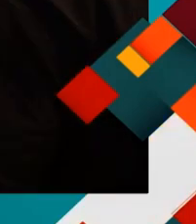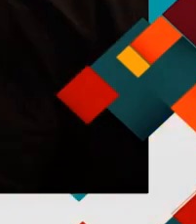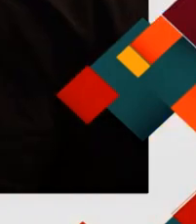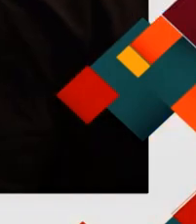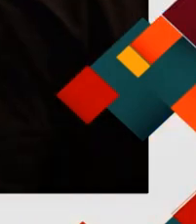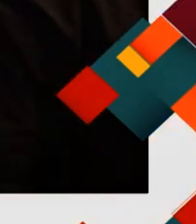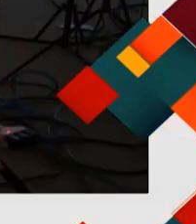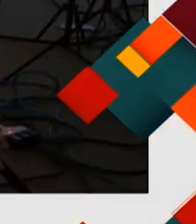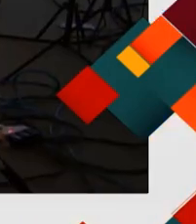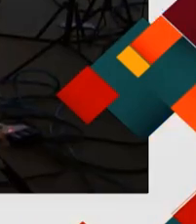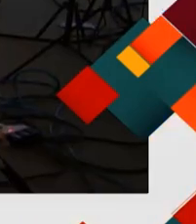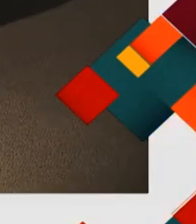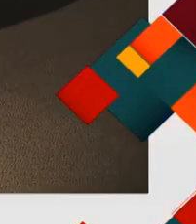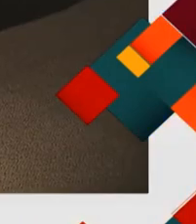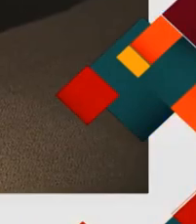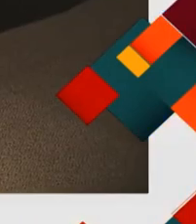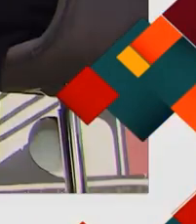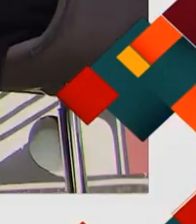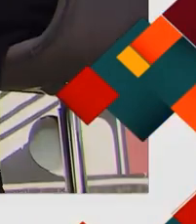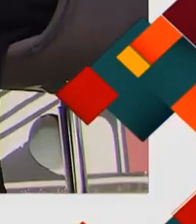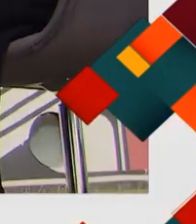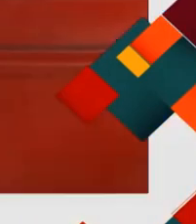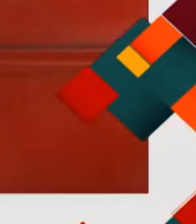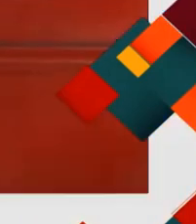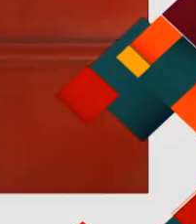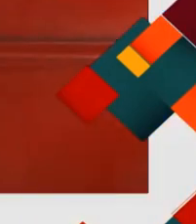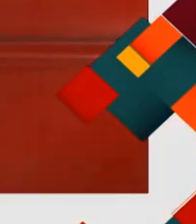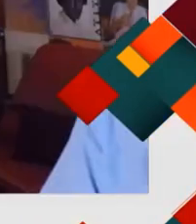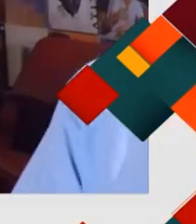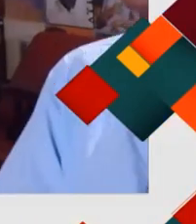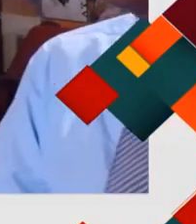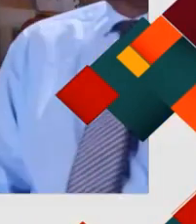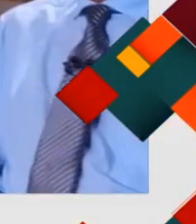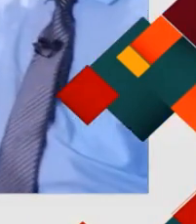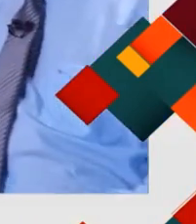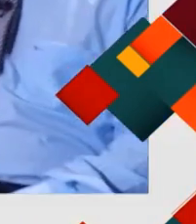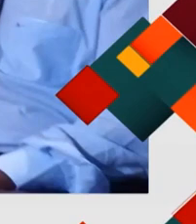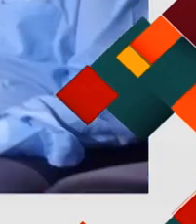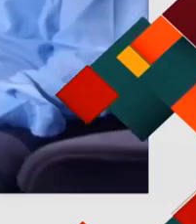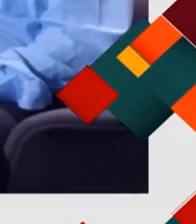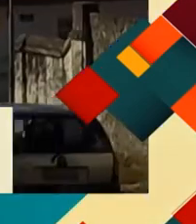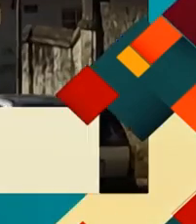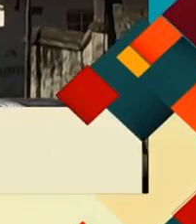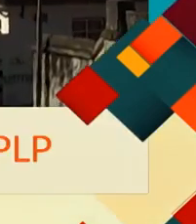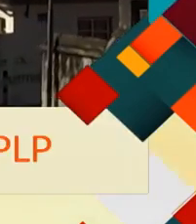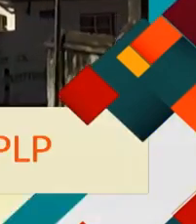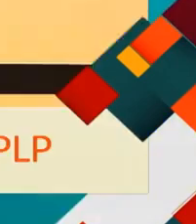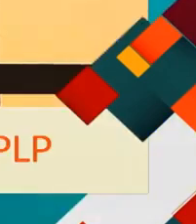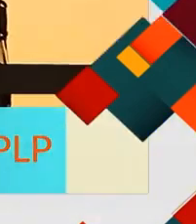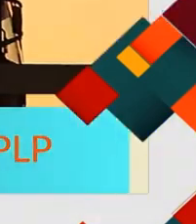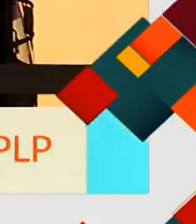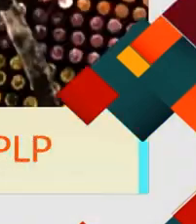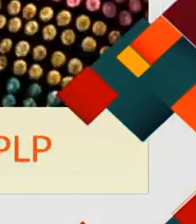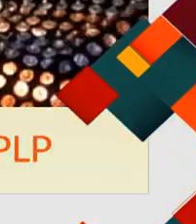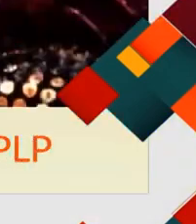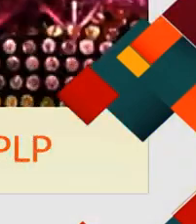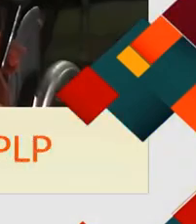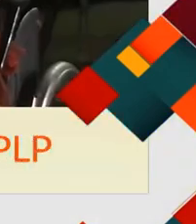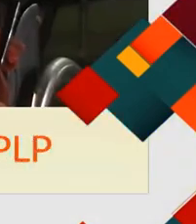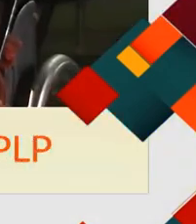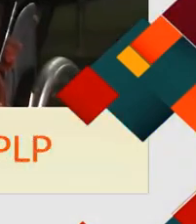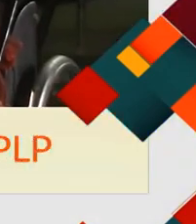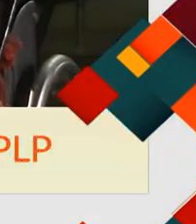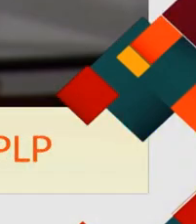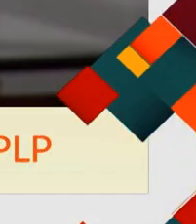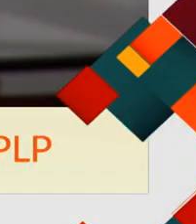horas de conteúdo audiovisual de produção própria para marcar o início da cooperação entre as tvs públicas dos